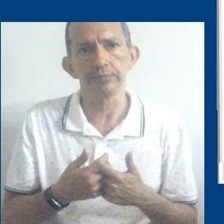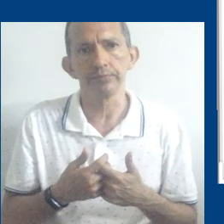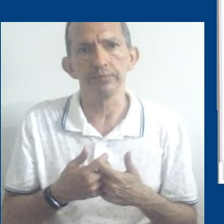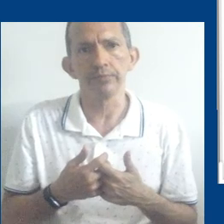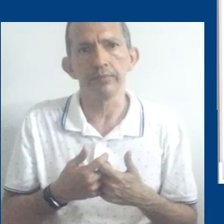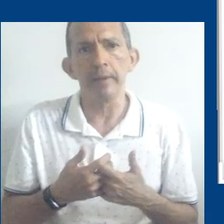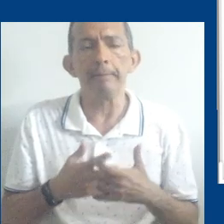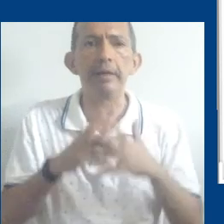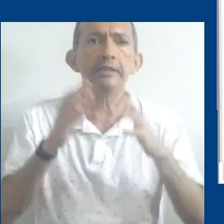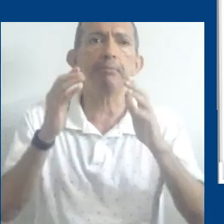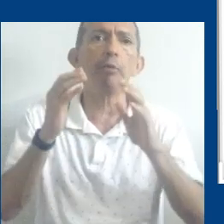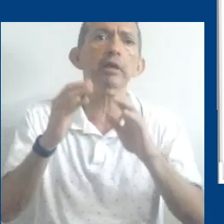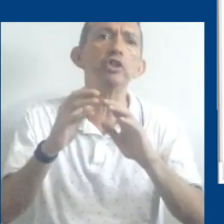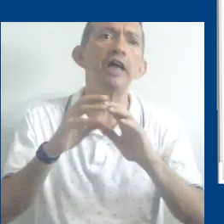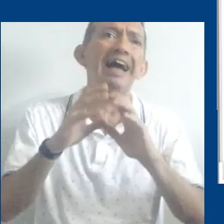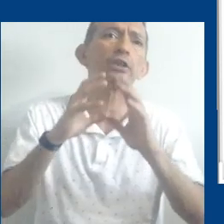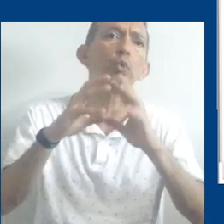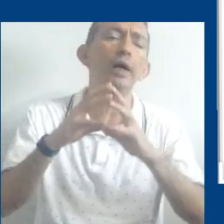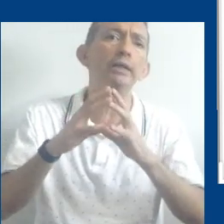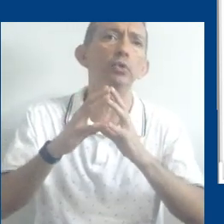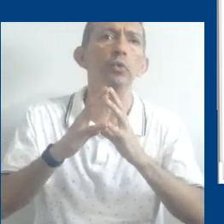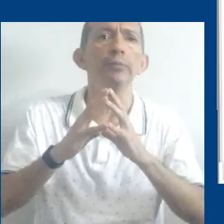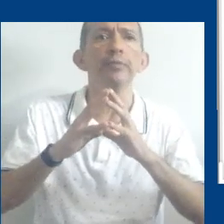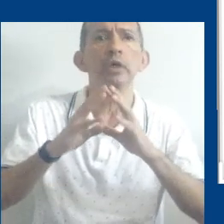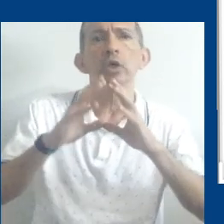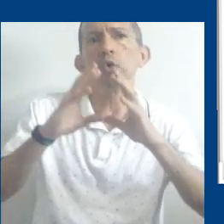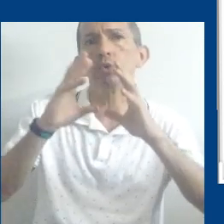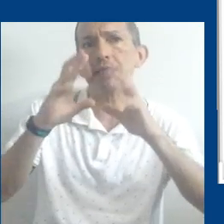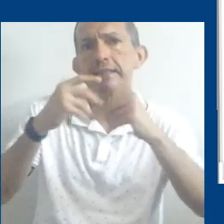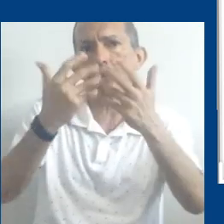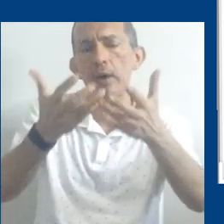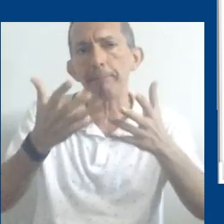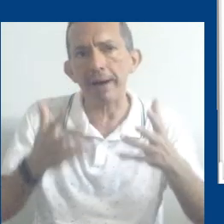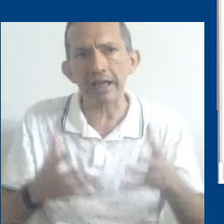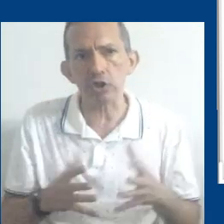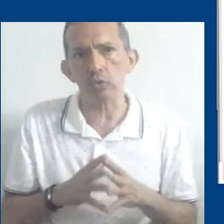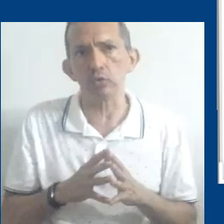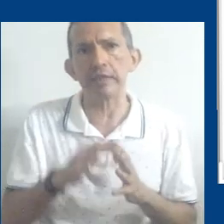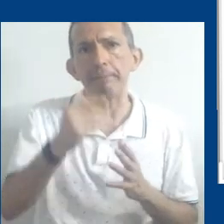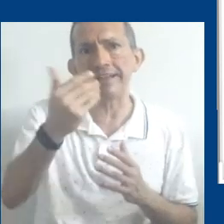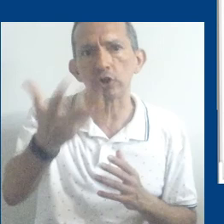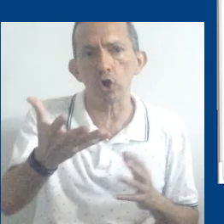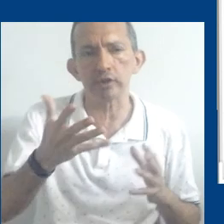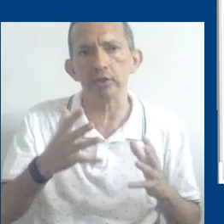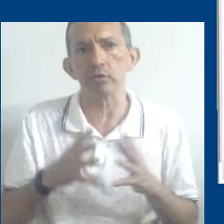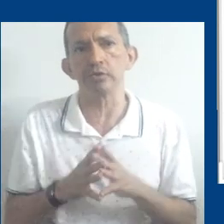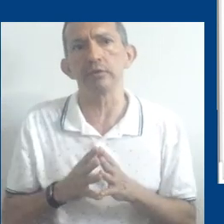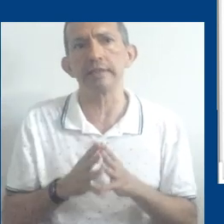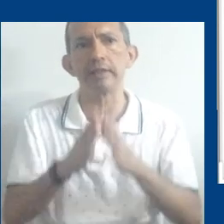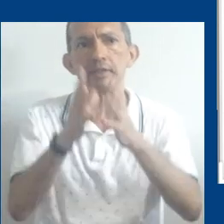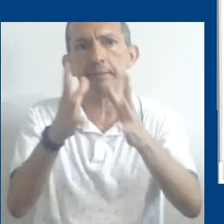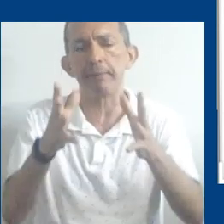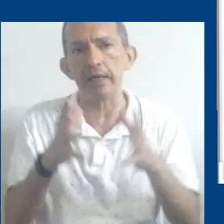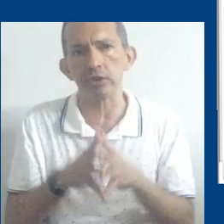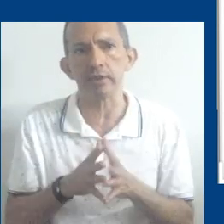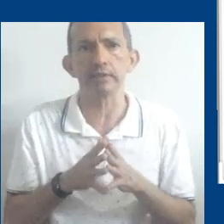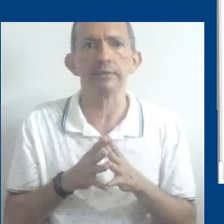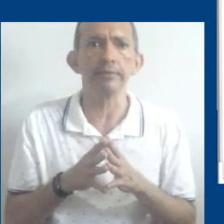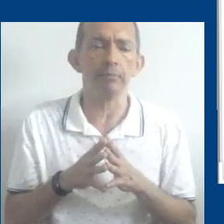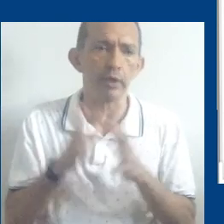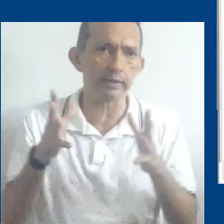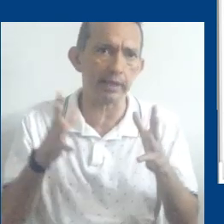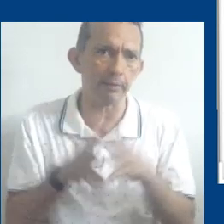gente, principalmente atuando no tecido hepático, nos hepatócitos, nas células